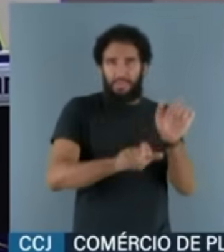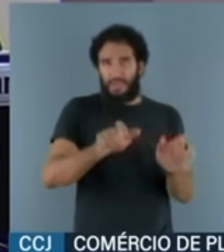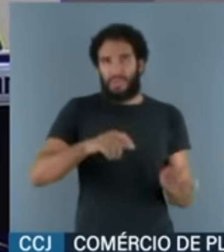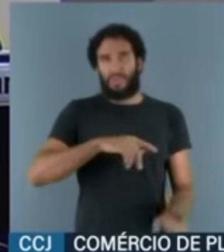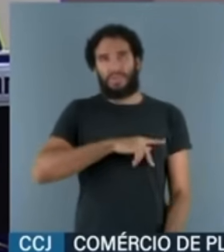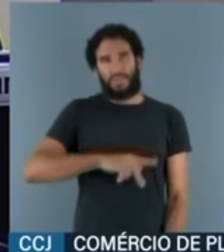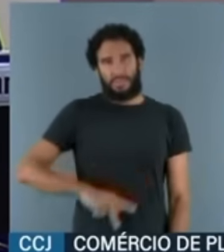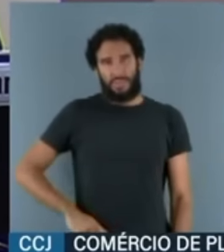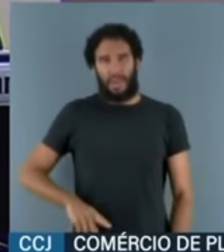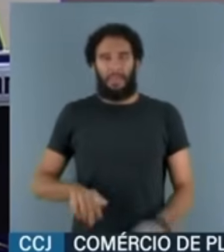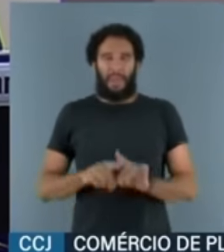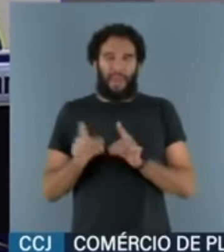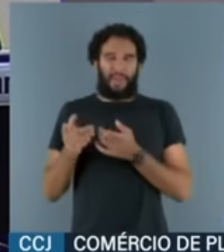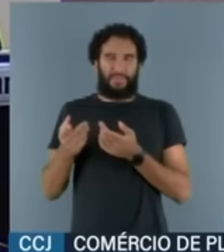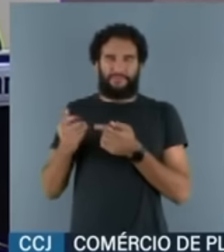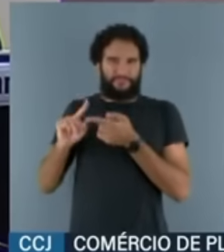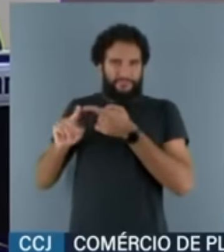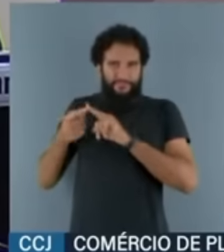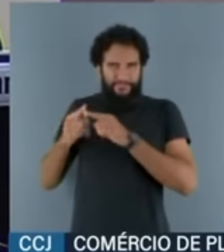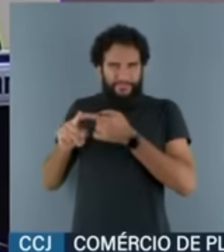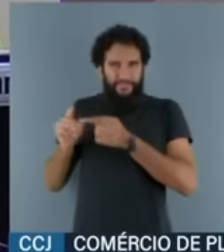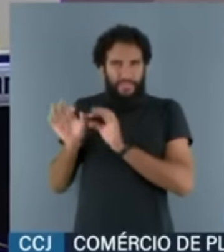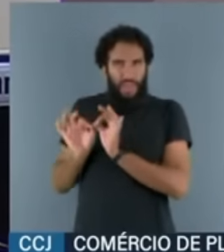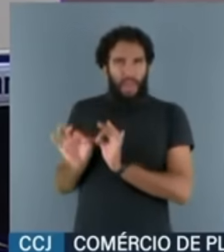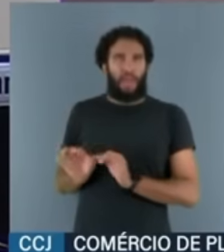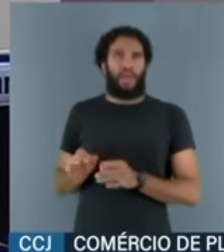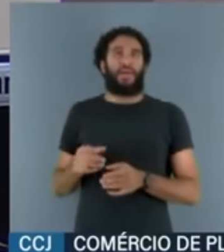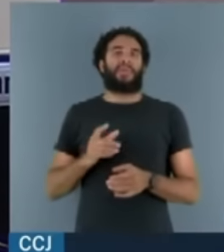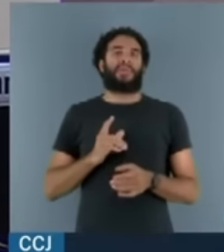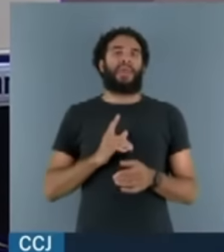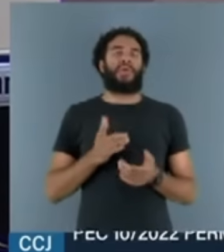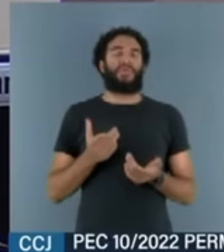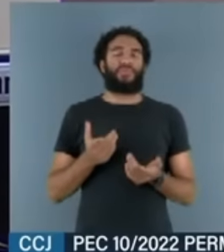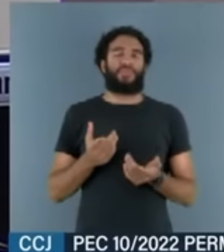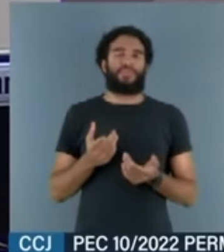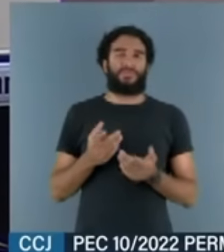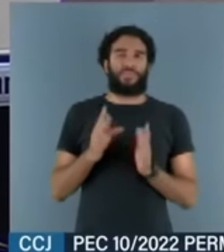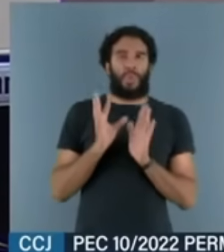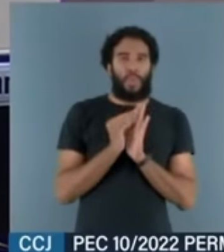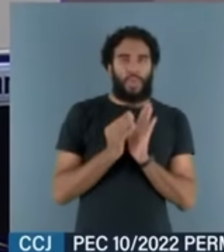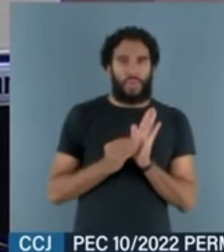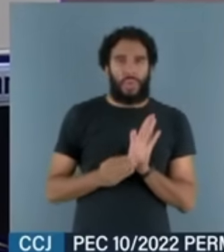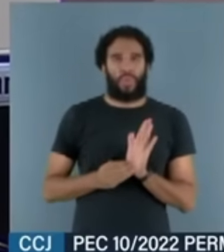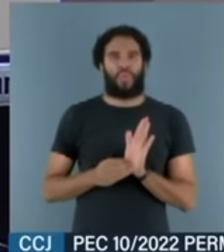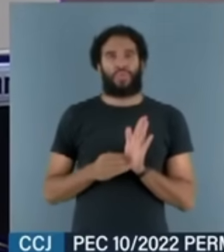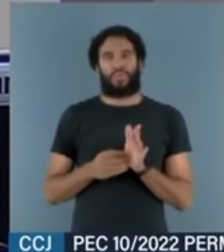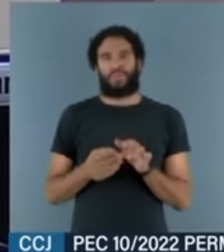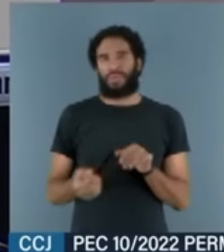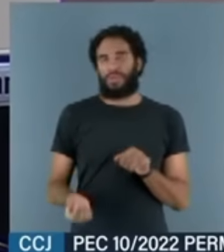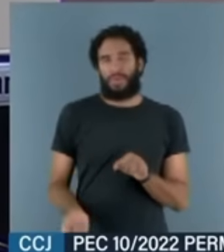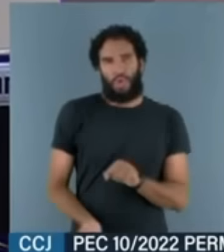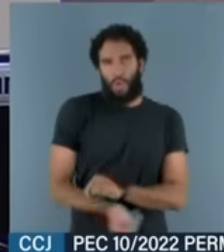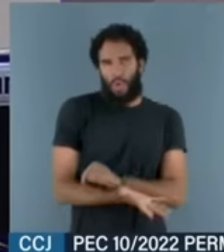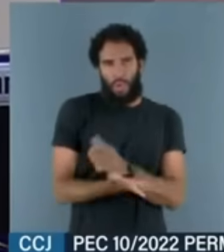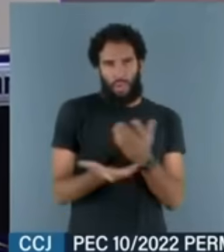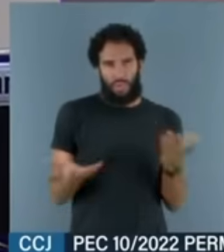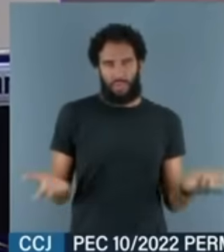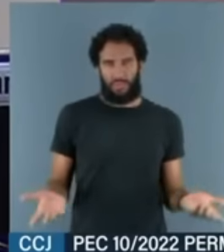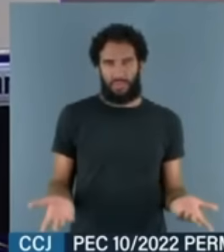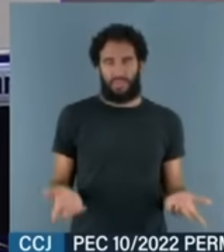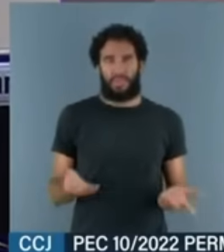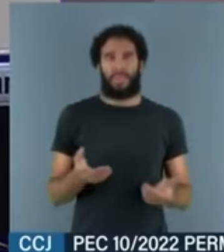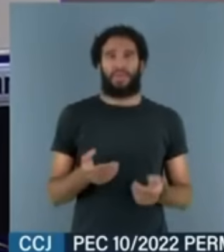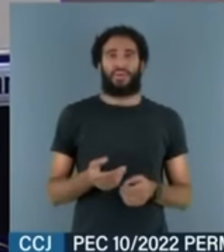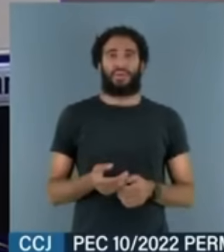mas uma montagem, portanto, conteúdo golpista. E este áudio o senhor teria recebido, o senhor recebeu, na verdade,